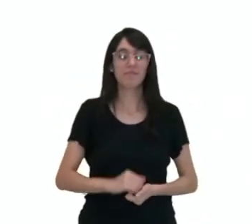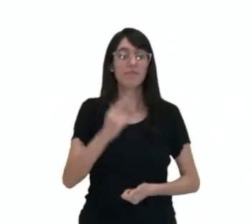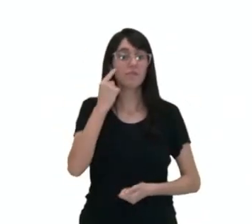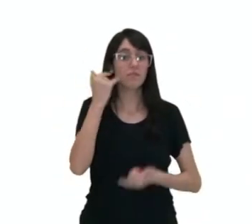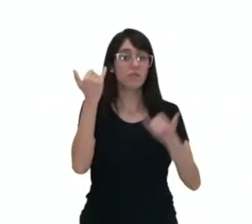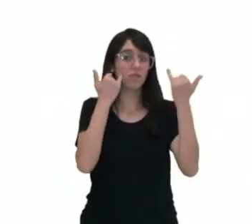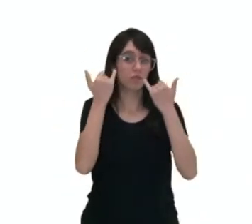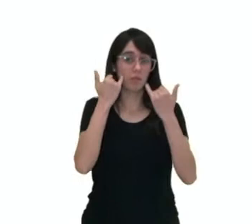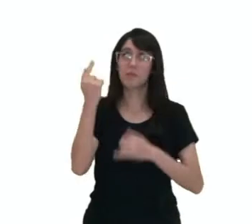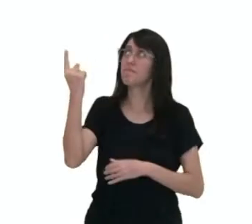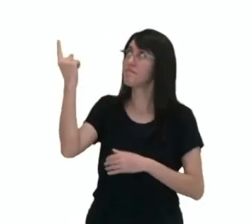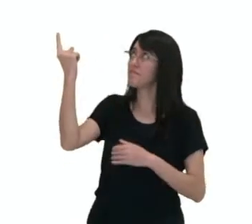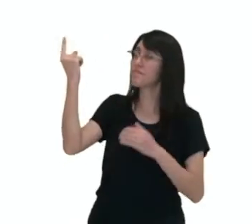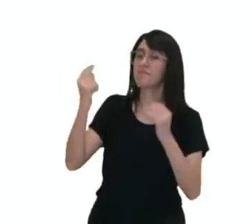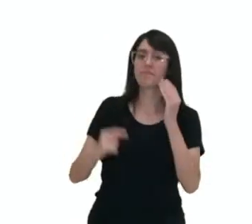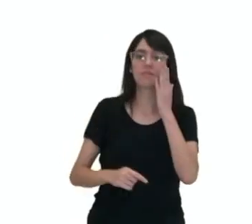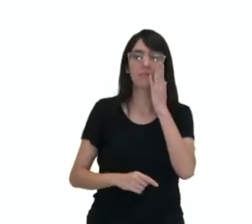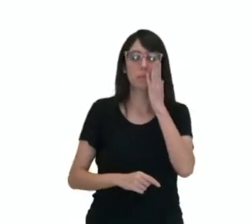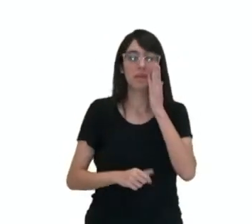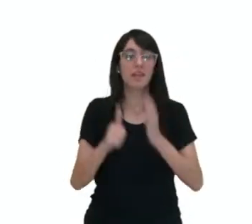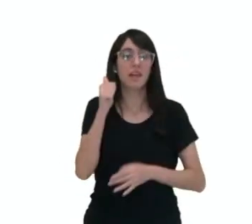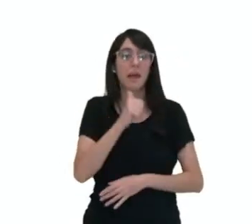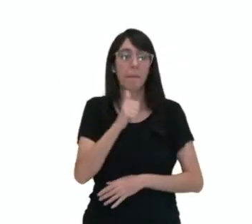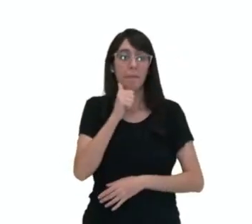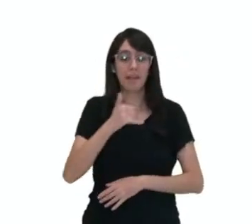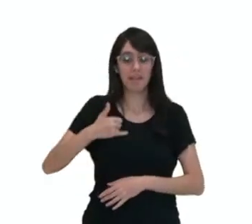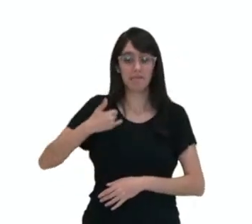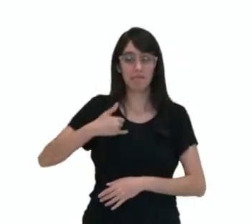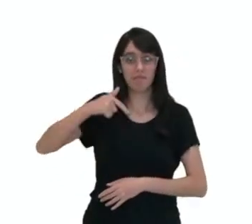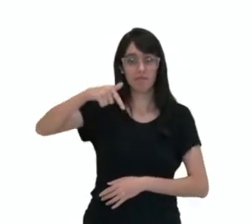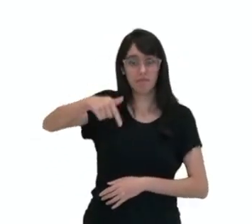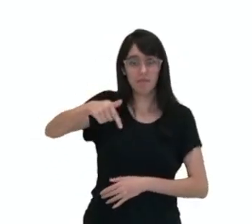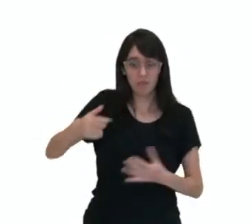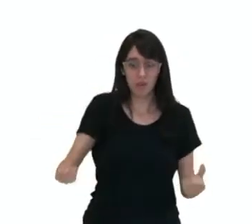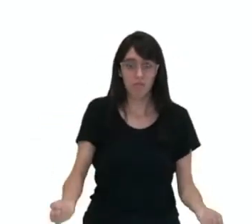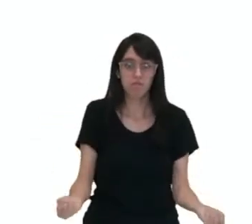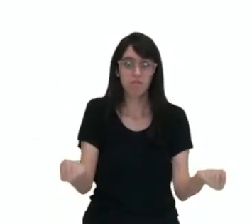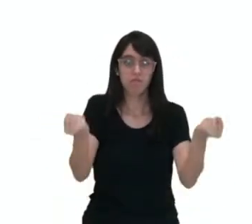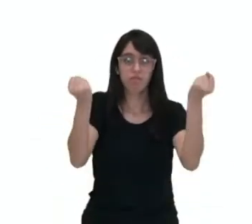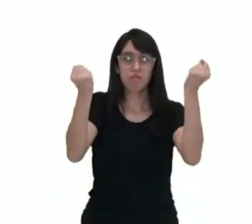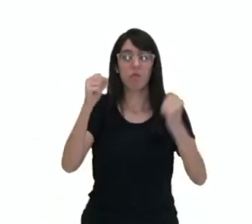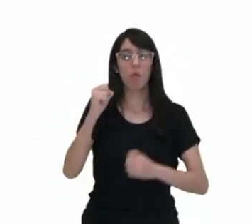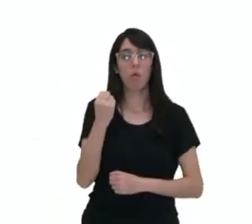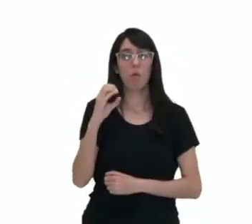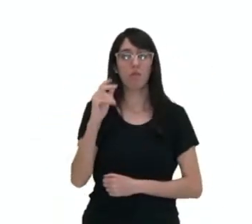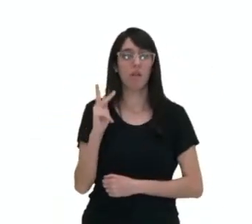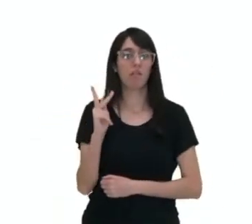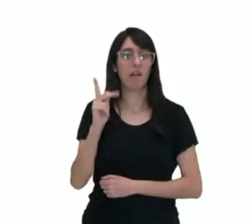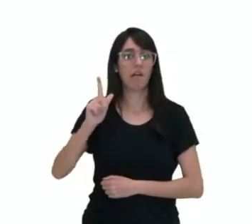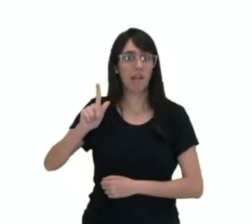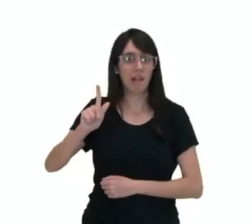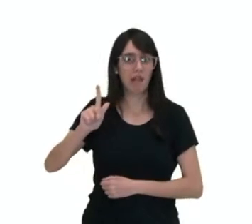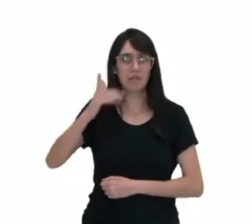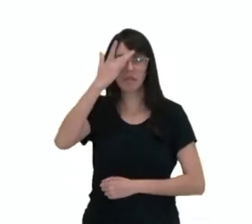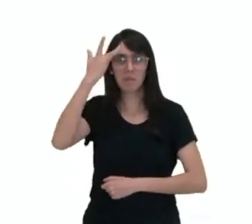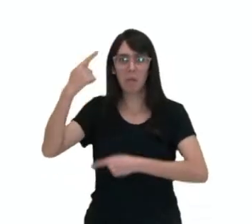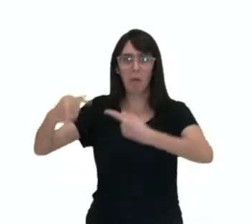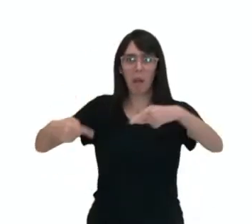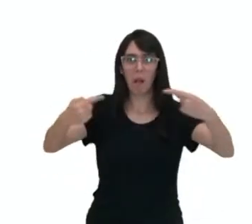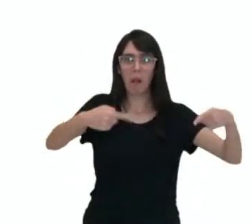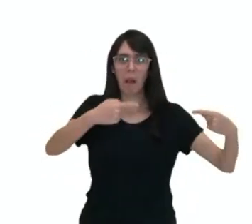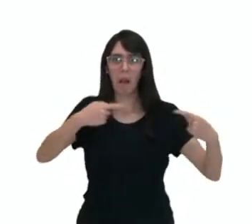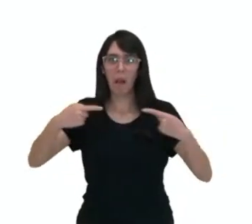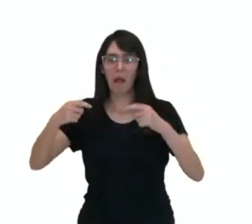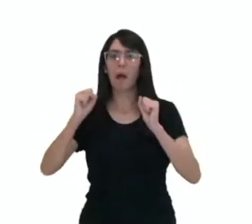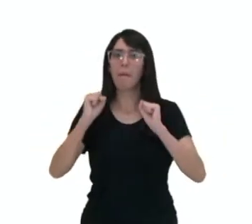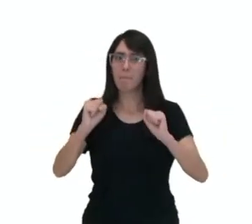gente. Menina de 7 anos levanta barra de 80 quilos e gera debates, pode levar